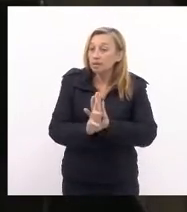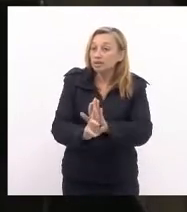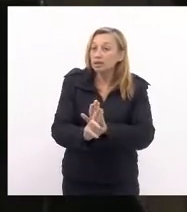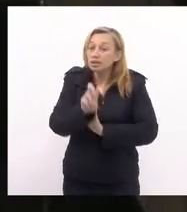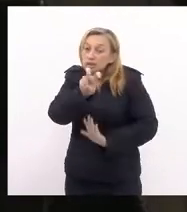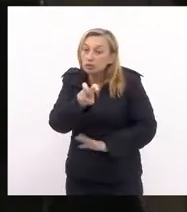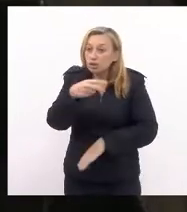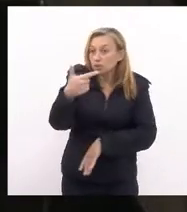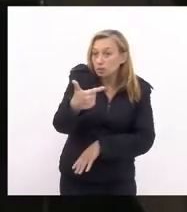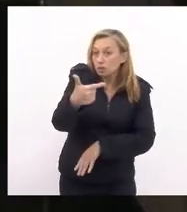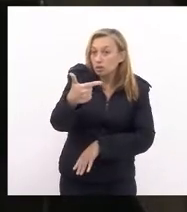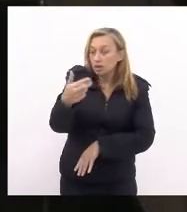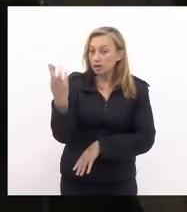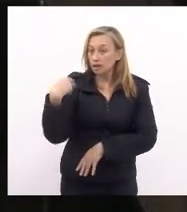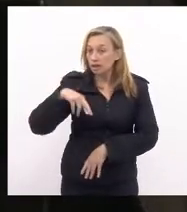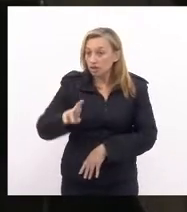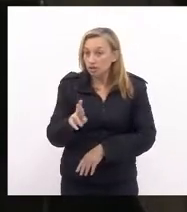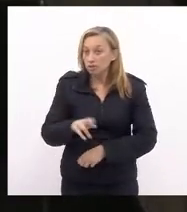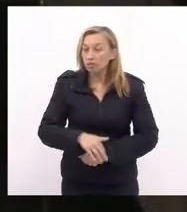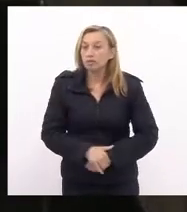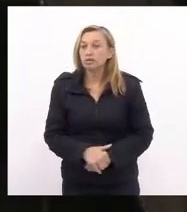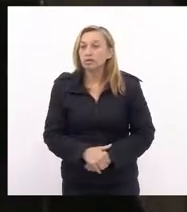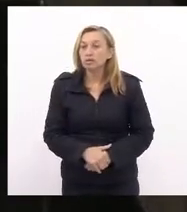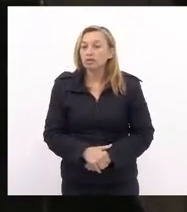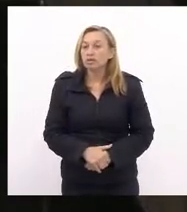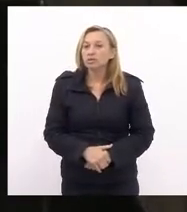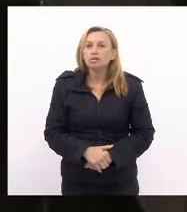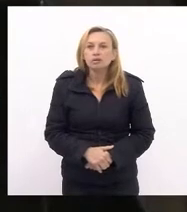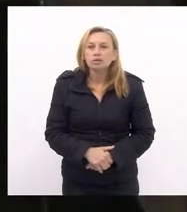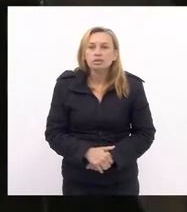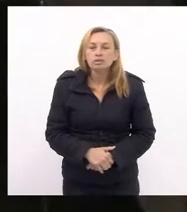52 religiões. 20 quanto?